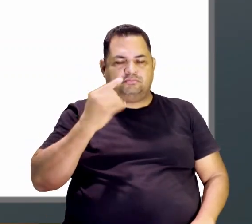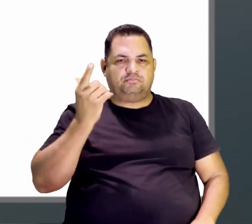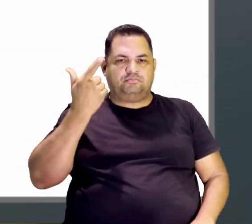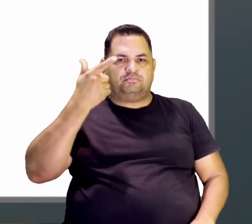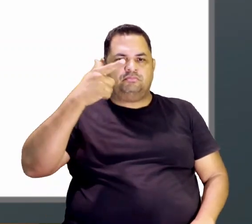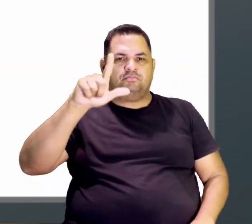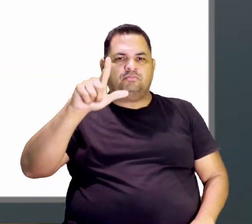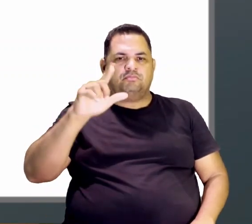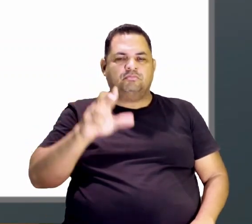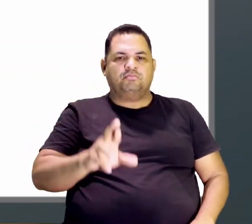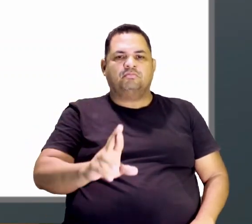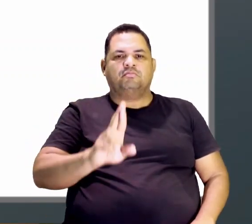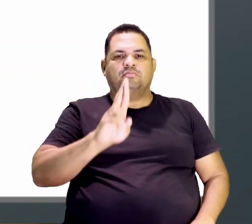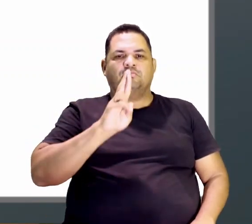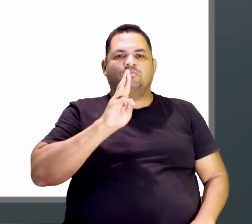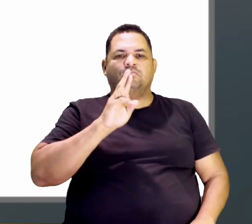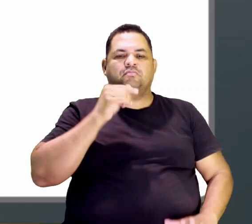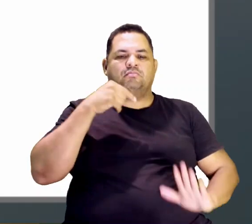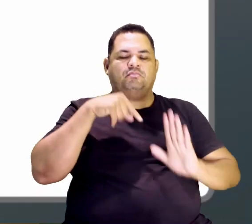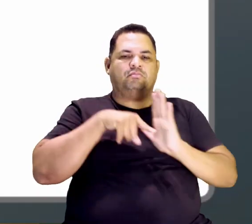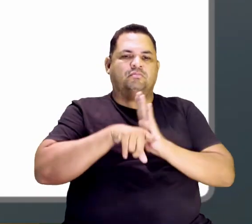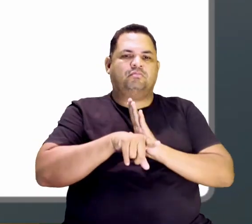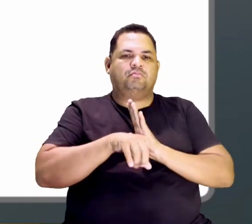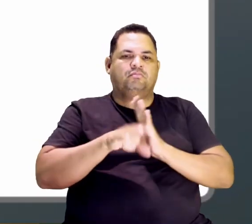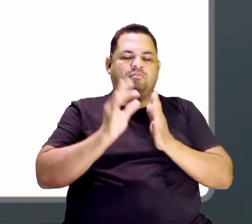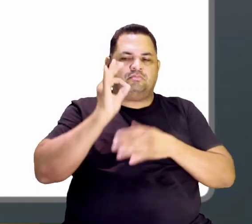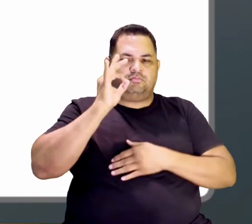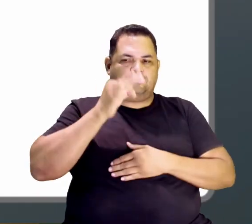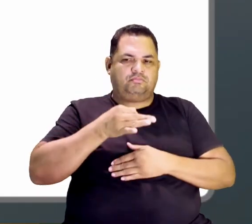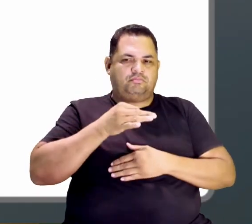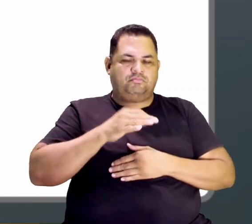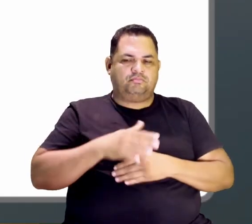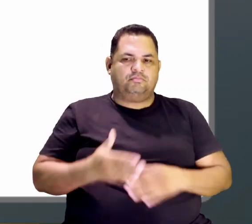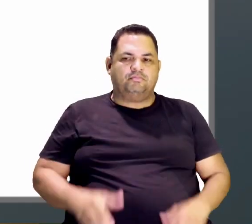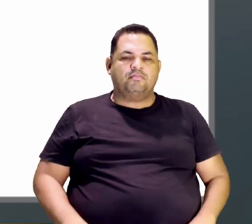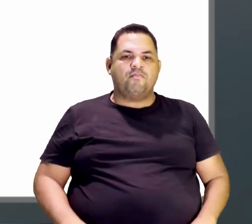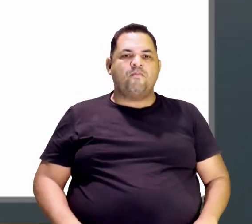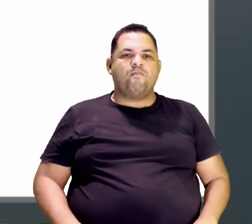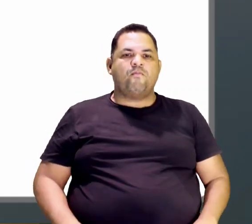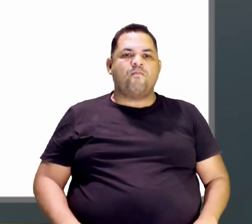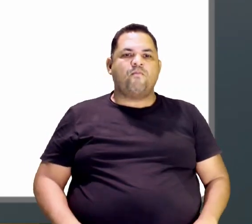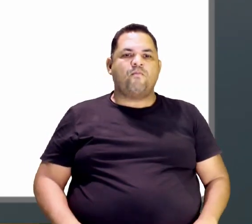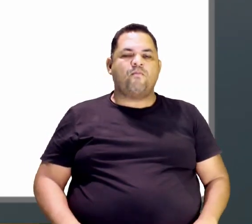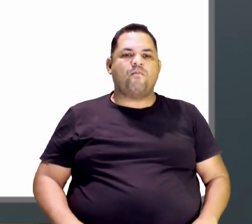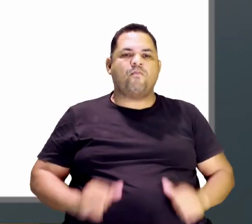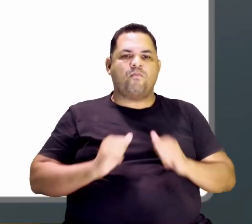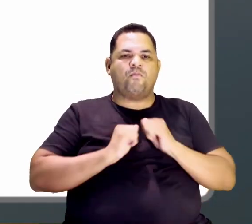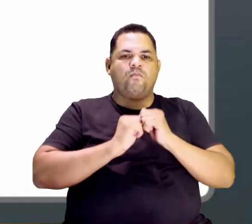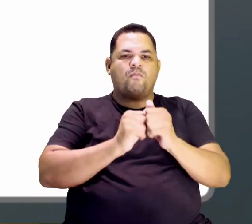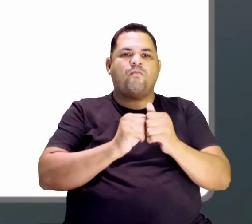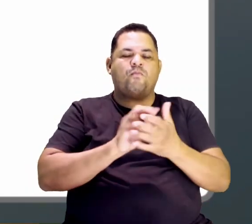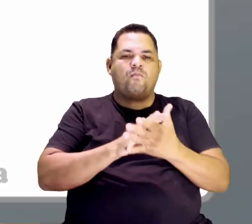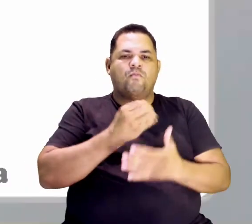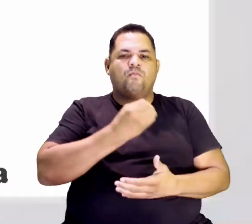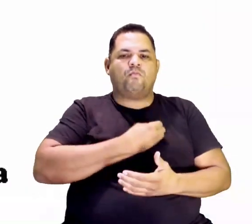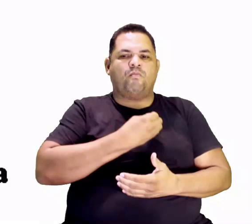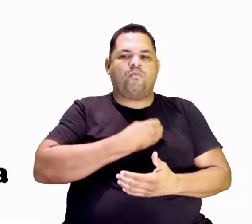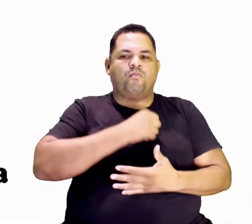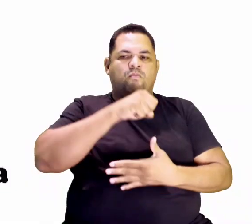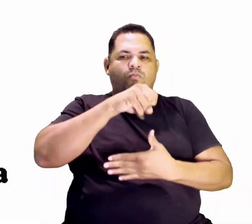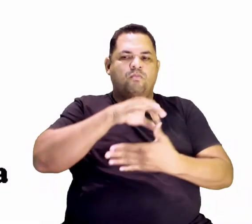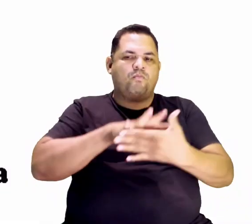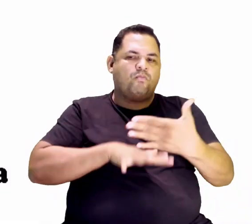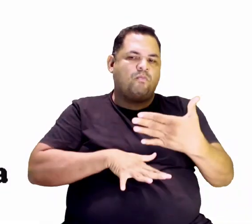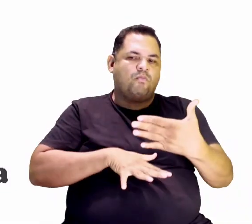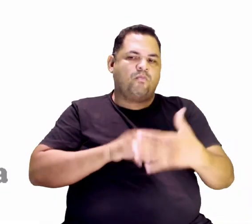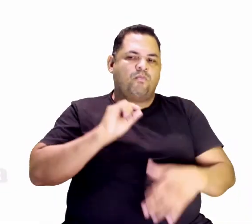aí responder as perguntas de forma correta, certo? Então, sem delongas, acompanha comigo a questão de número 1. Olha lá. O